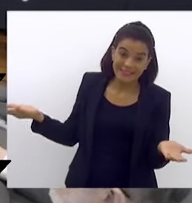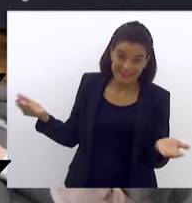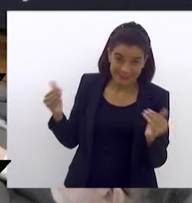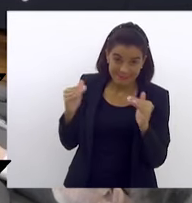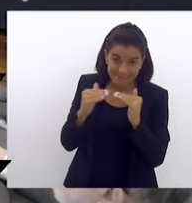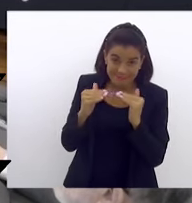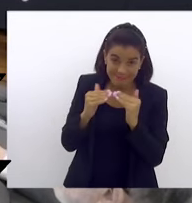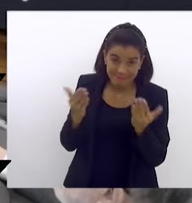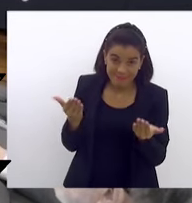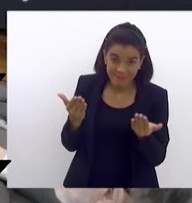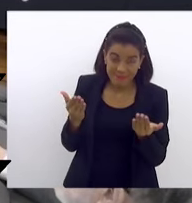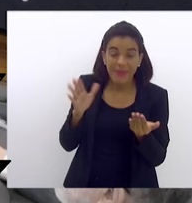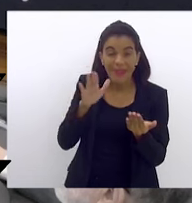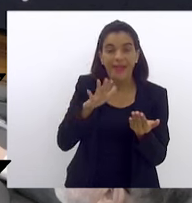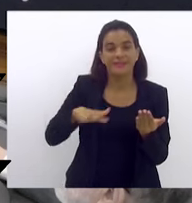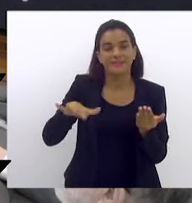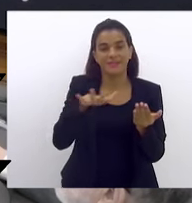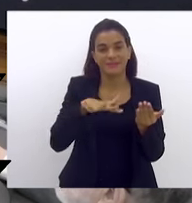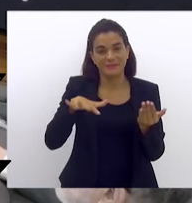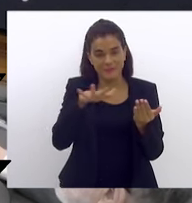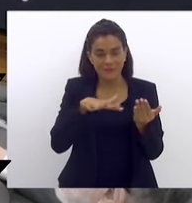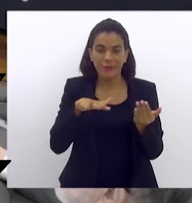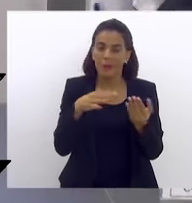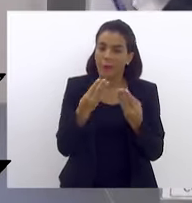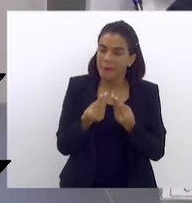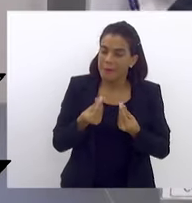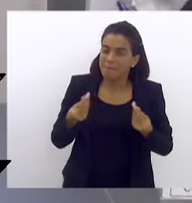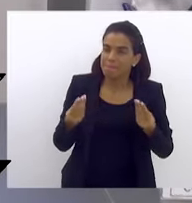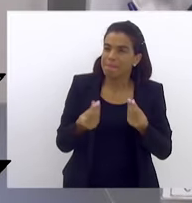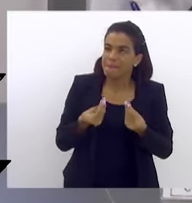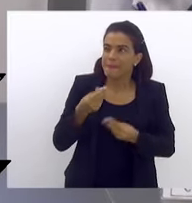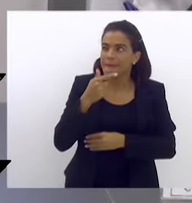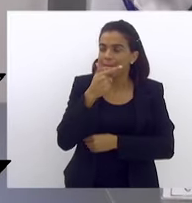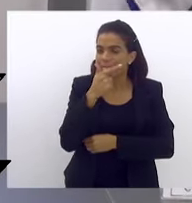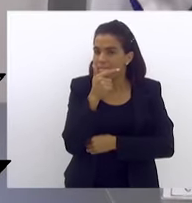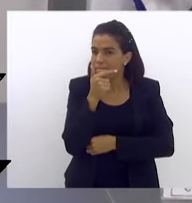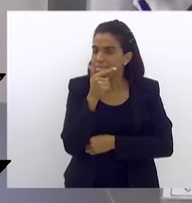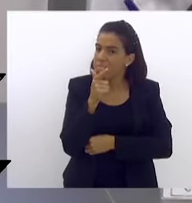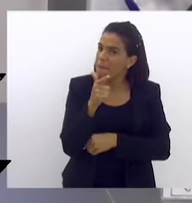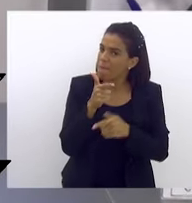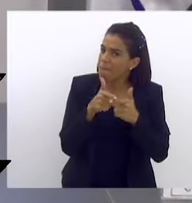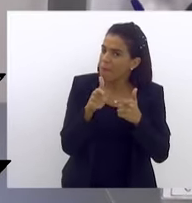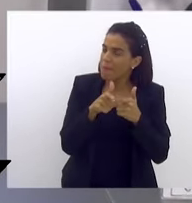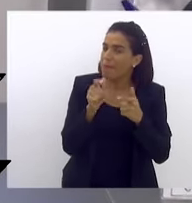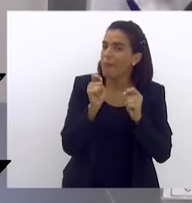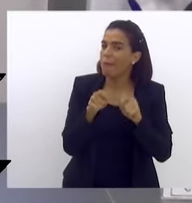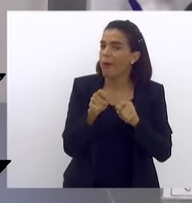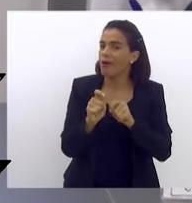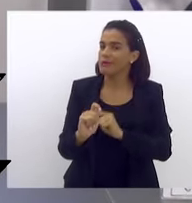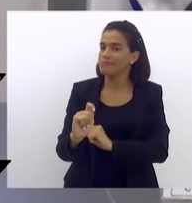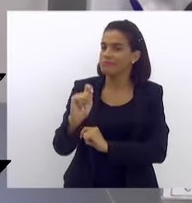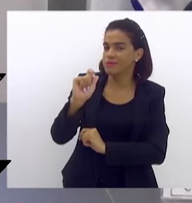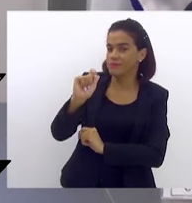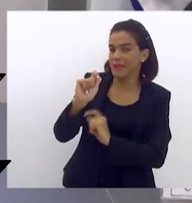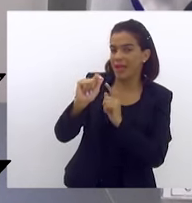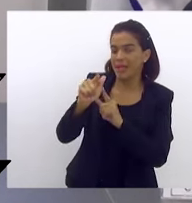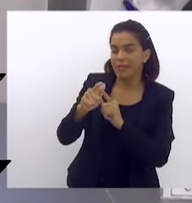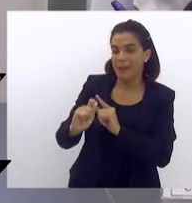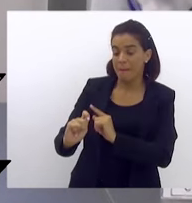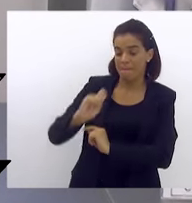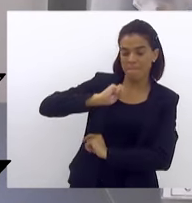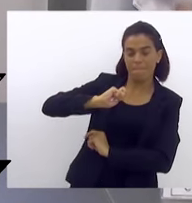concorda essa é uma questão que é sensível para mim porque pode inclusive ter uma pegadinha aí no sentido de impor ao